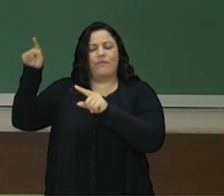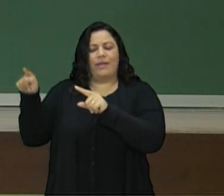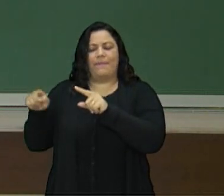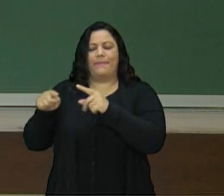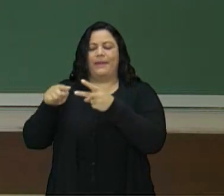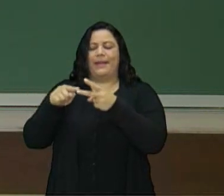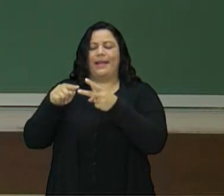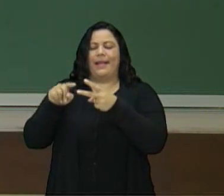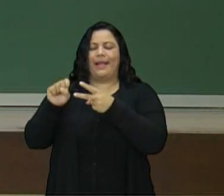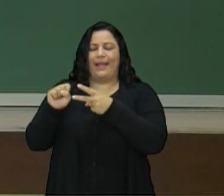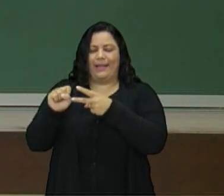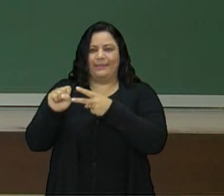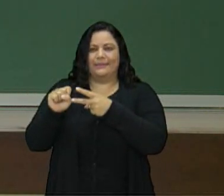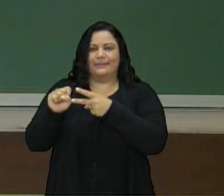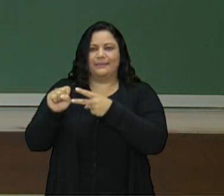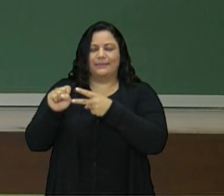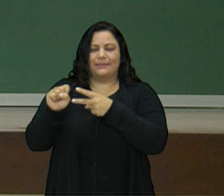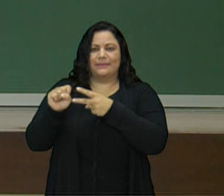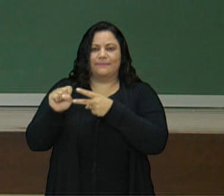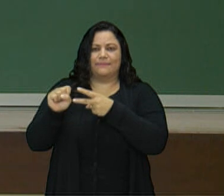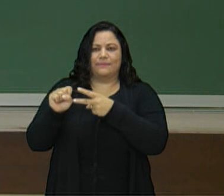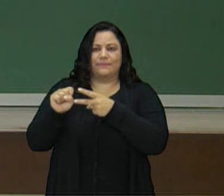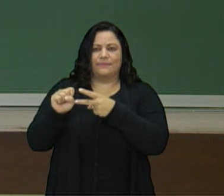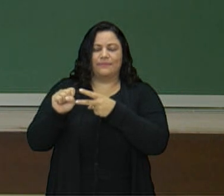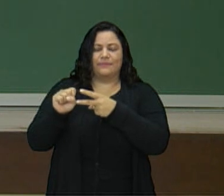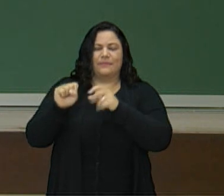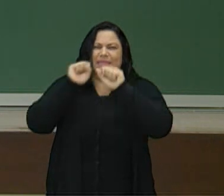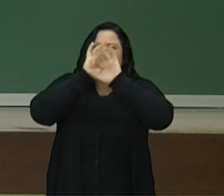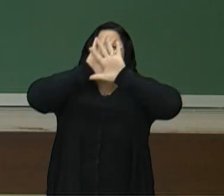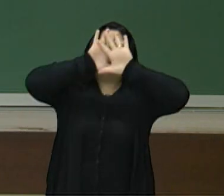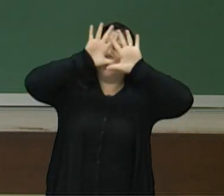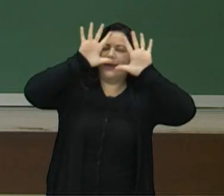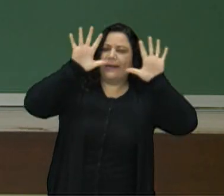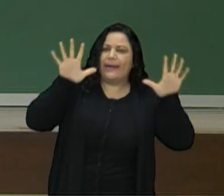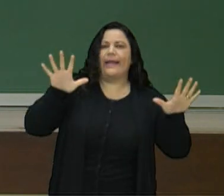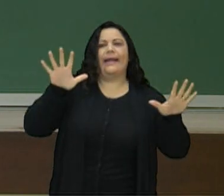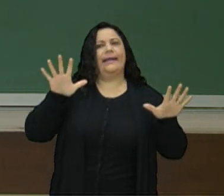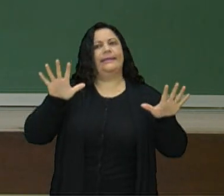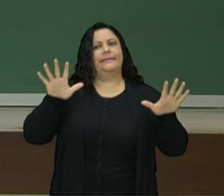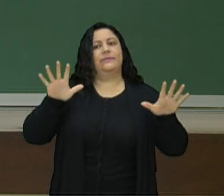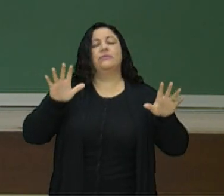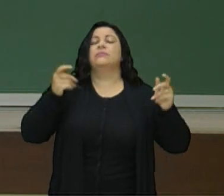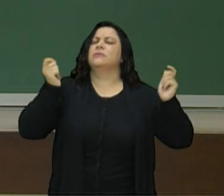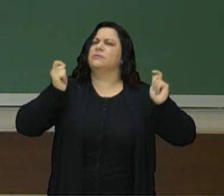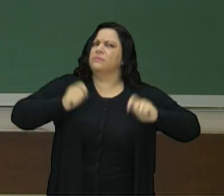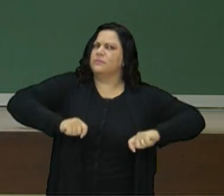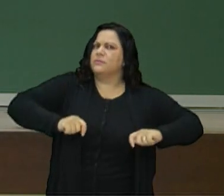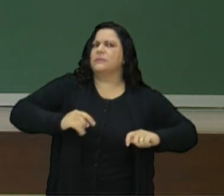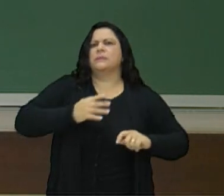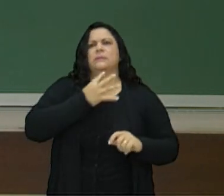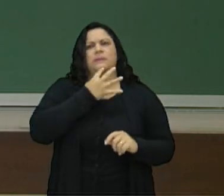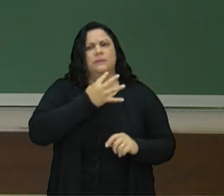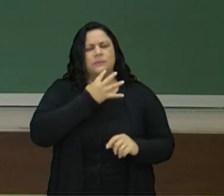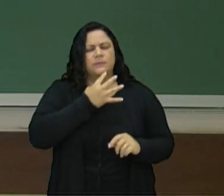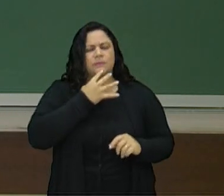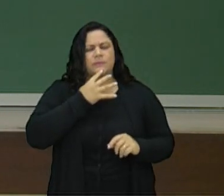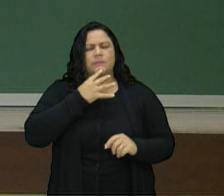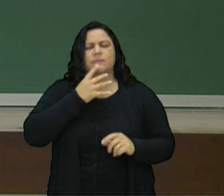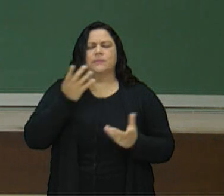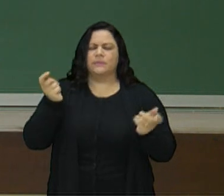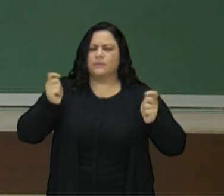Não identificamos com clareza esses trechos ainda, mas conhecê-los pode ser uma maneira de fazer um neurônio sair de G1 e se